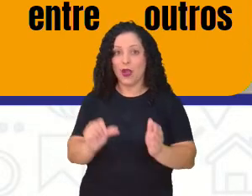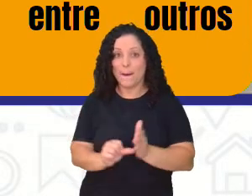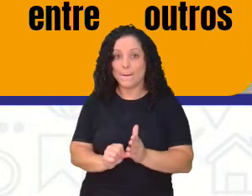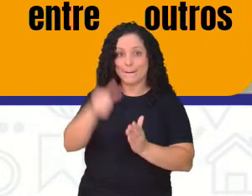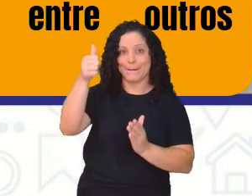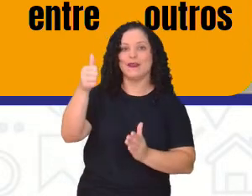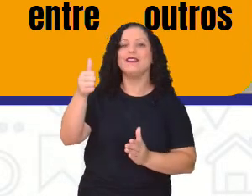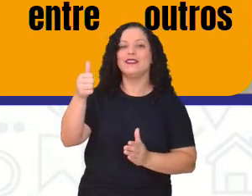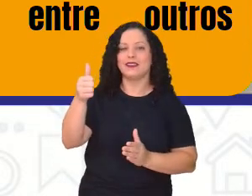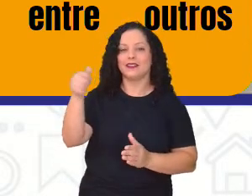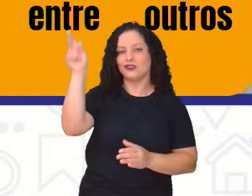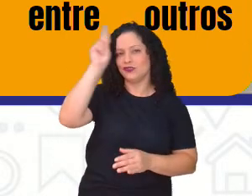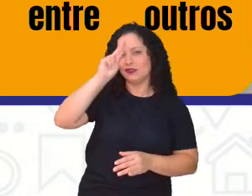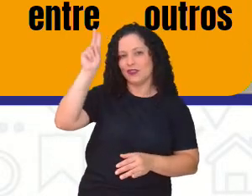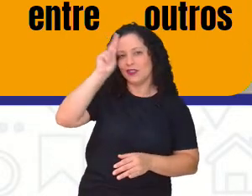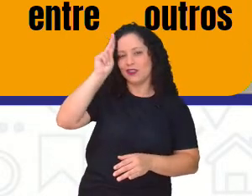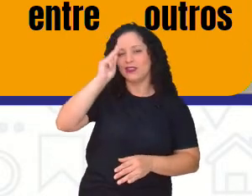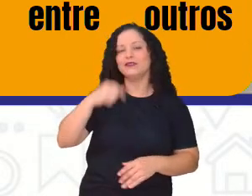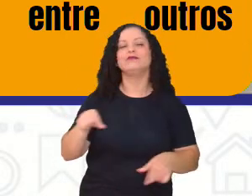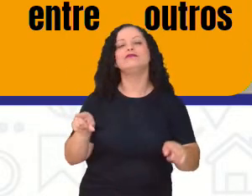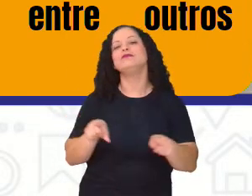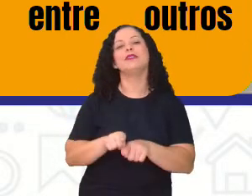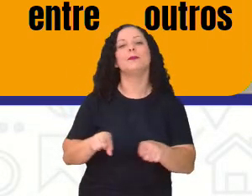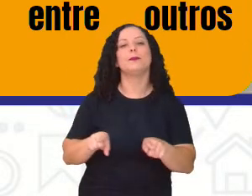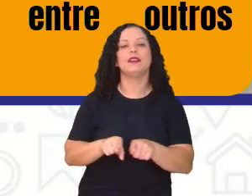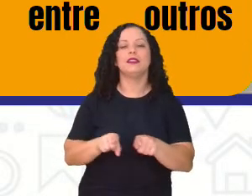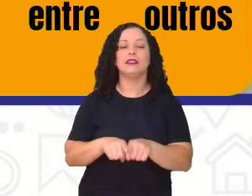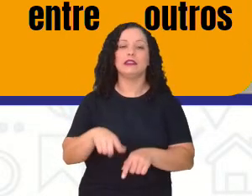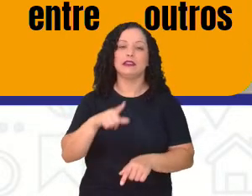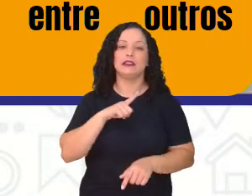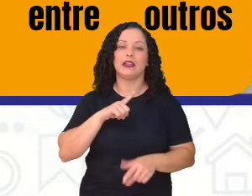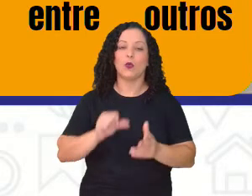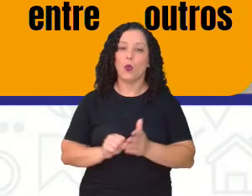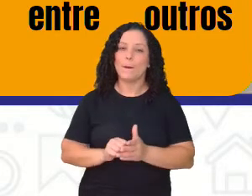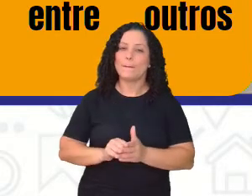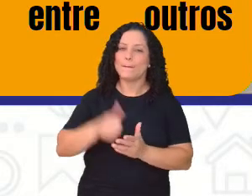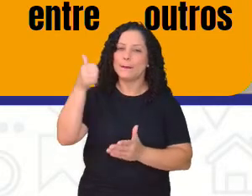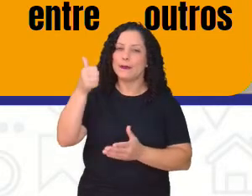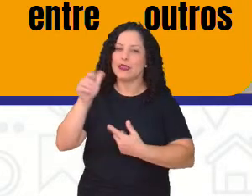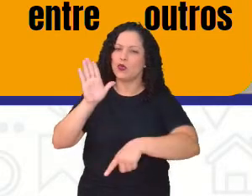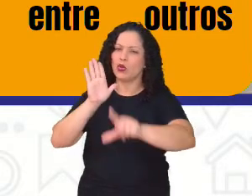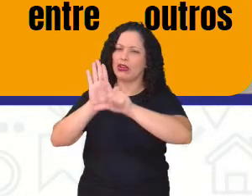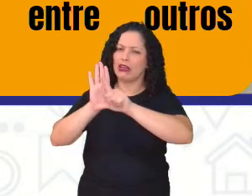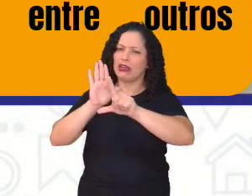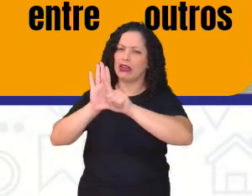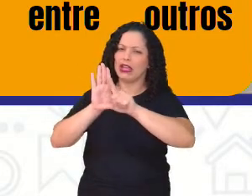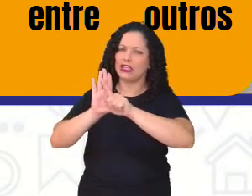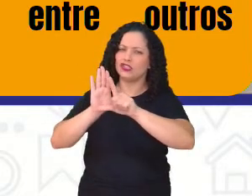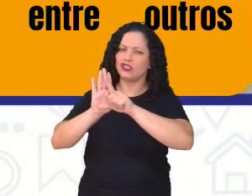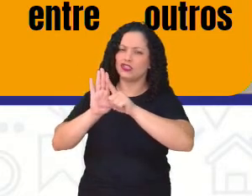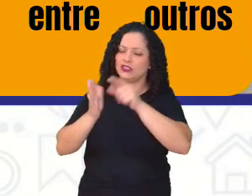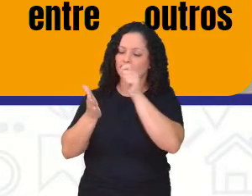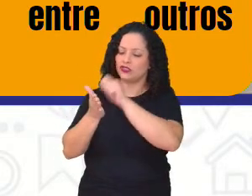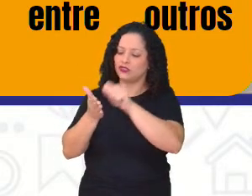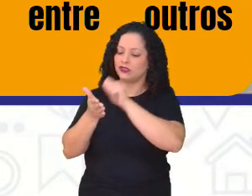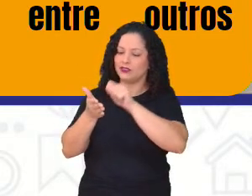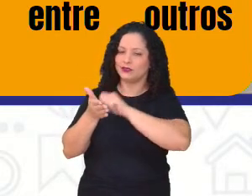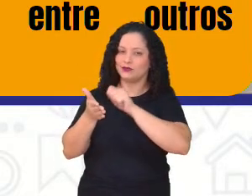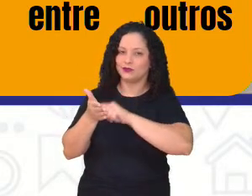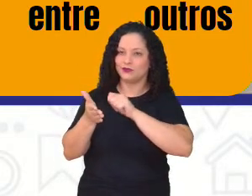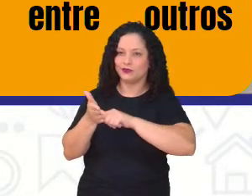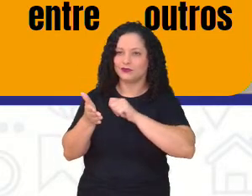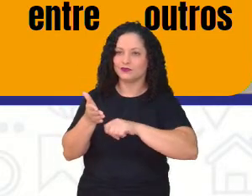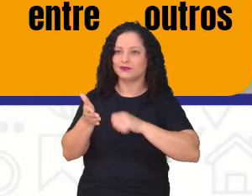obra literária. E trouxeram também para a gente o primeiro código de leis escritos. Por quê?